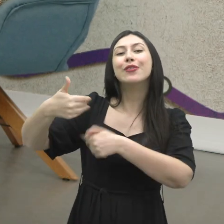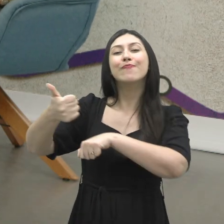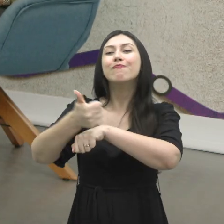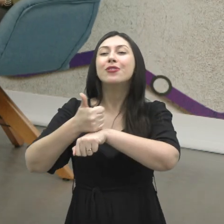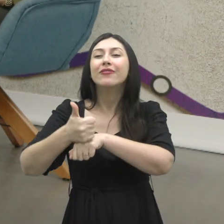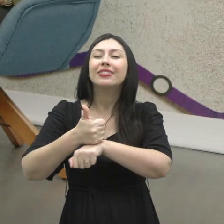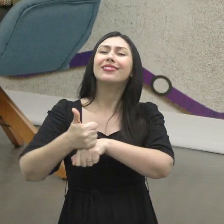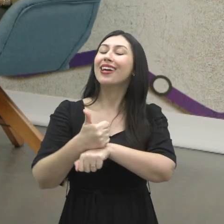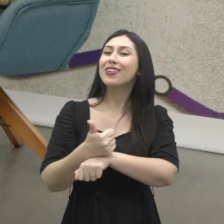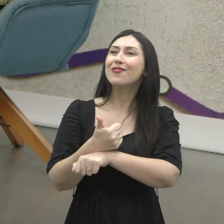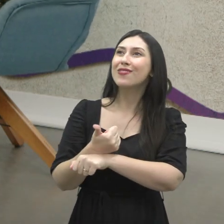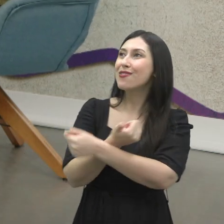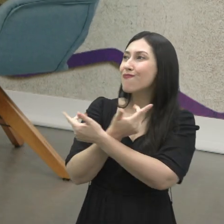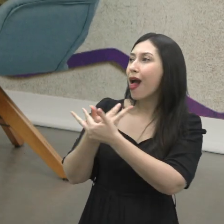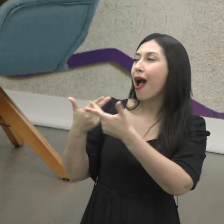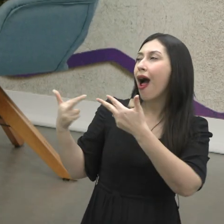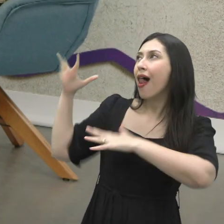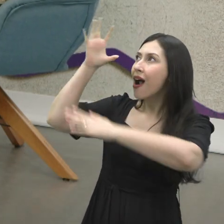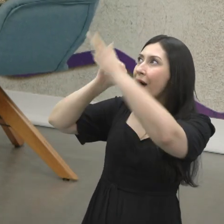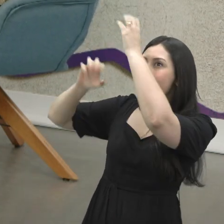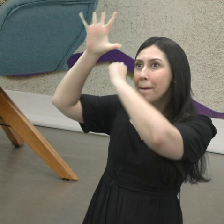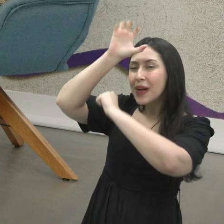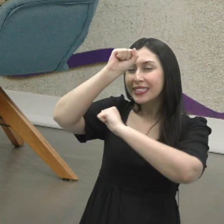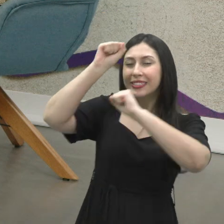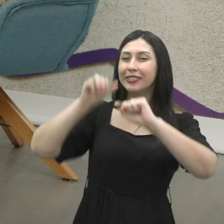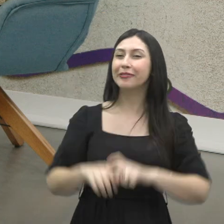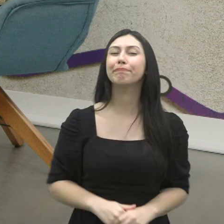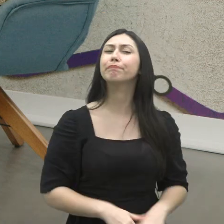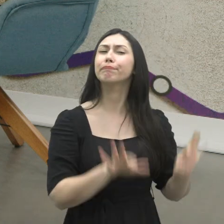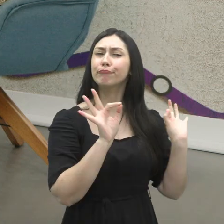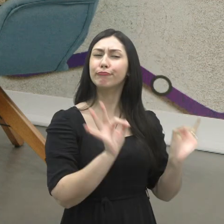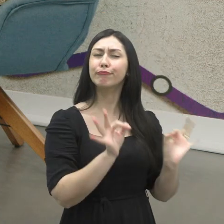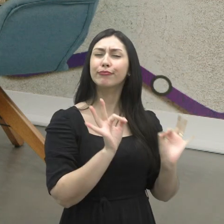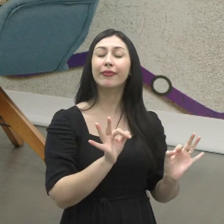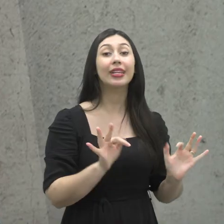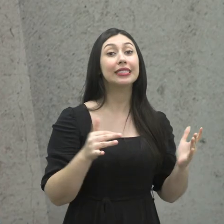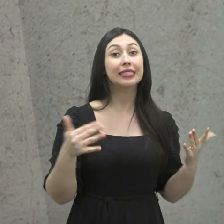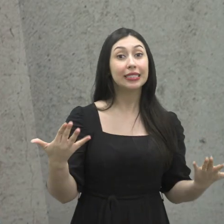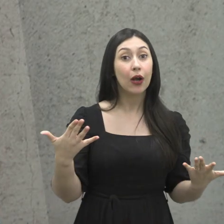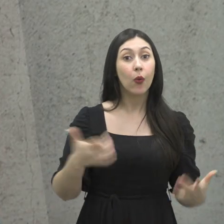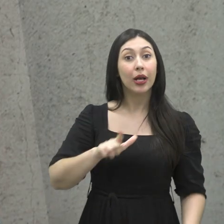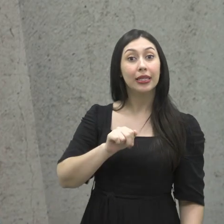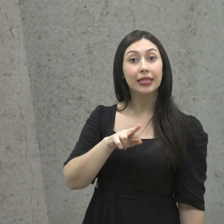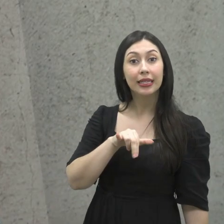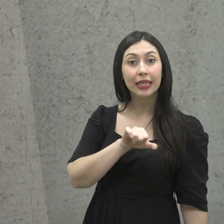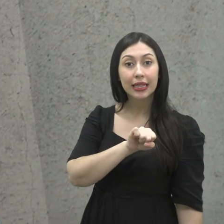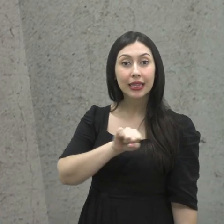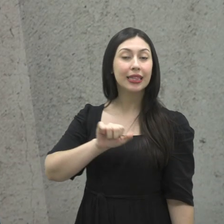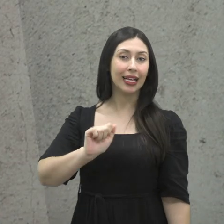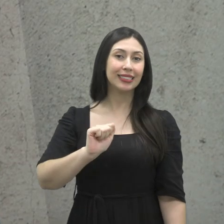profissão e tudo que eu carrego e pretendo carregar daqui bons anos. Com certeza. Gente, a Larissa é nossa